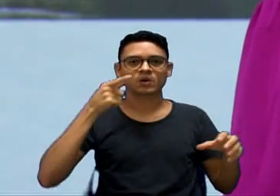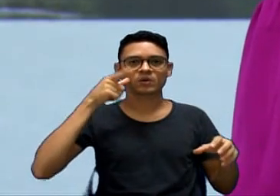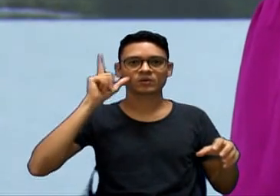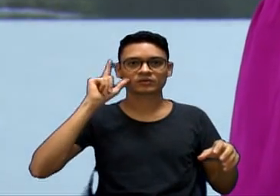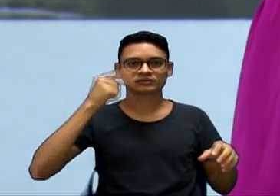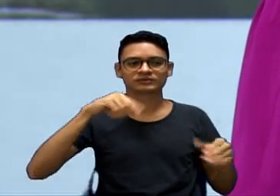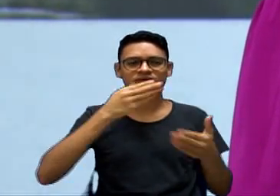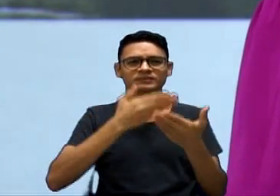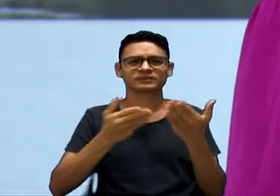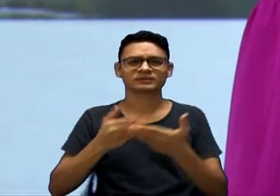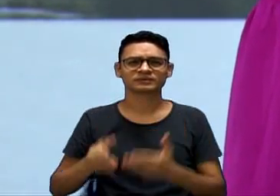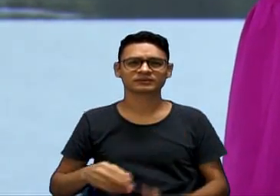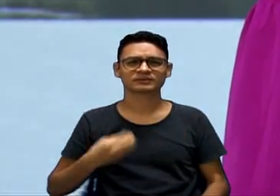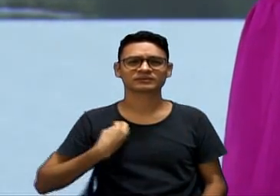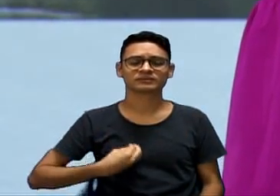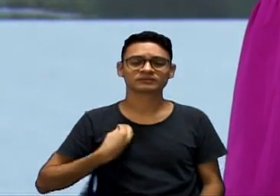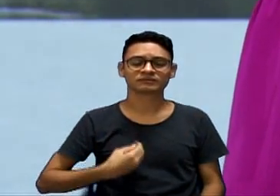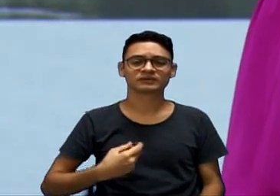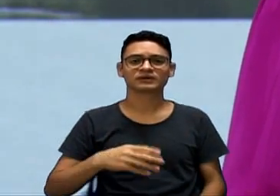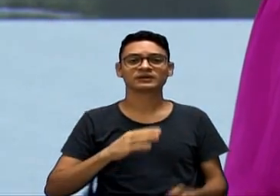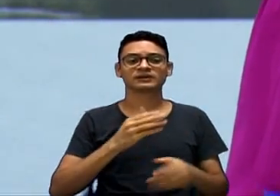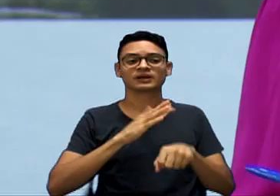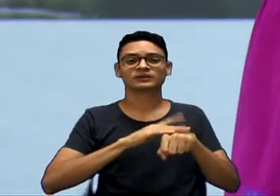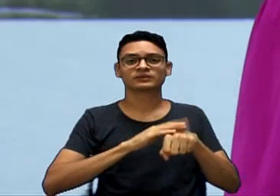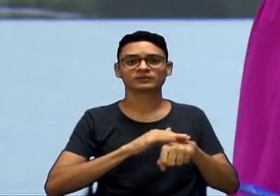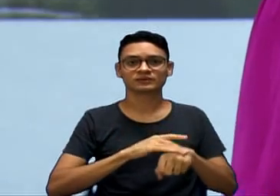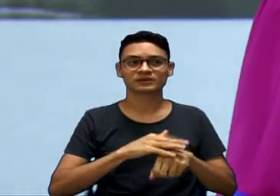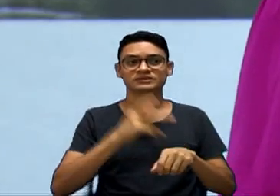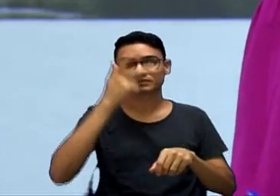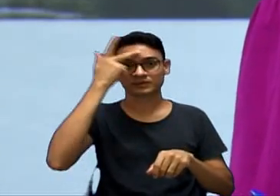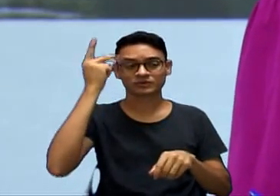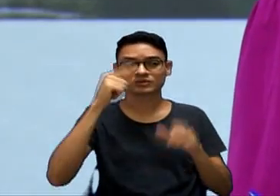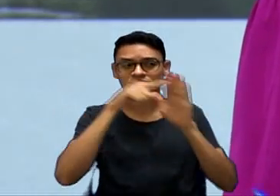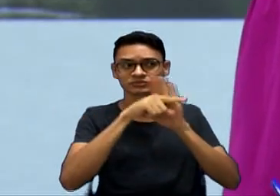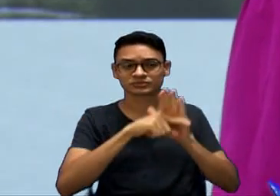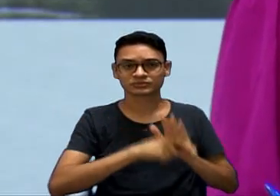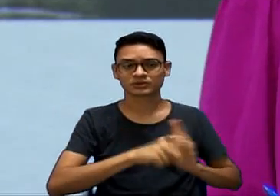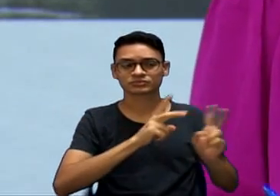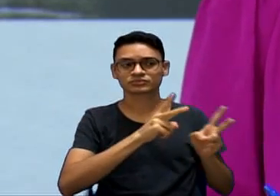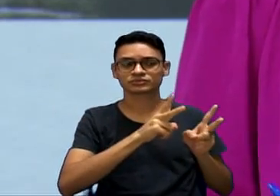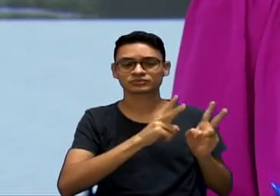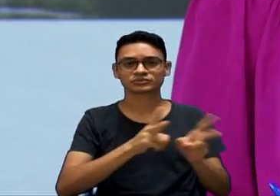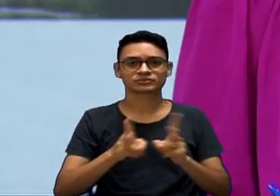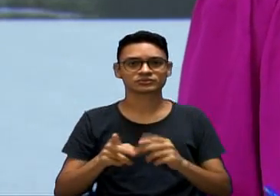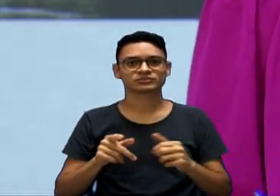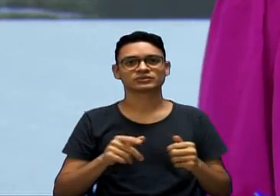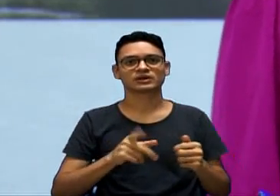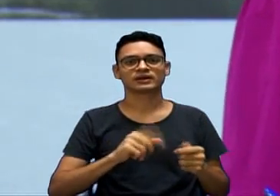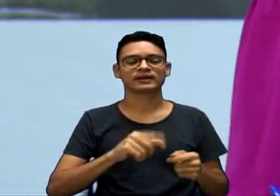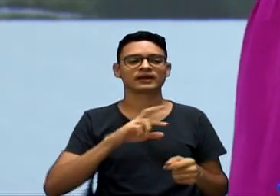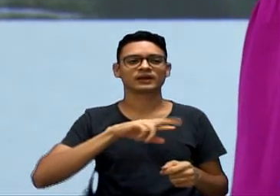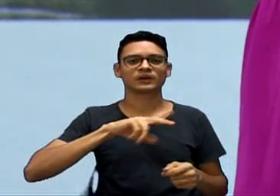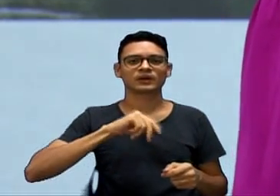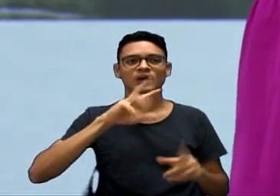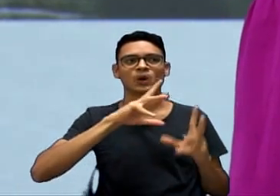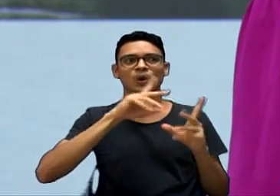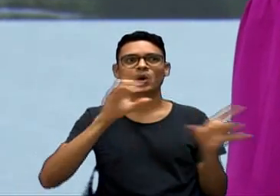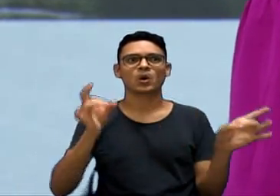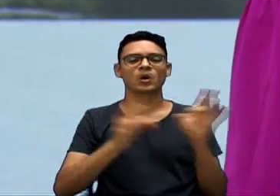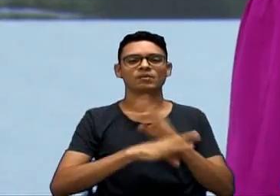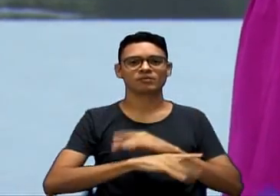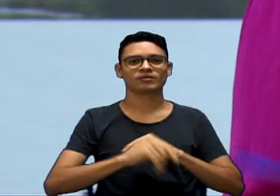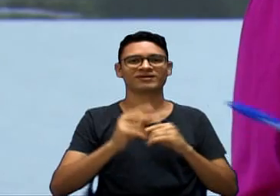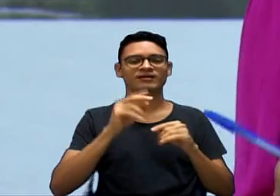várias perdas de vida por uma doença que ainda está sendo investigada, que ainda estão sendo feitos vários